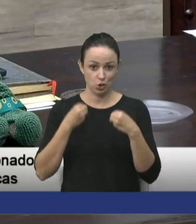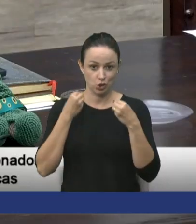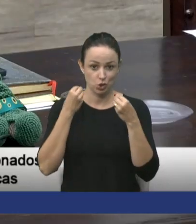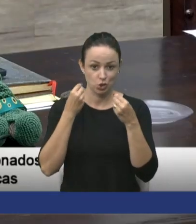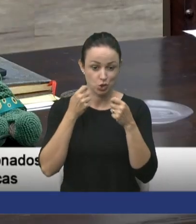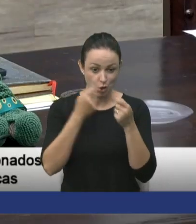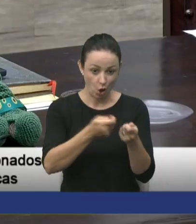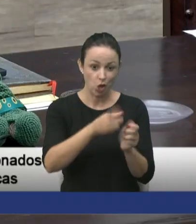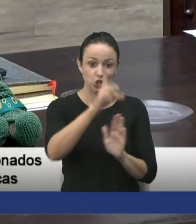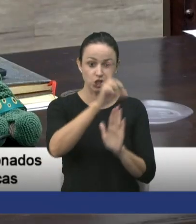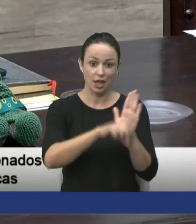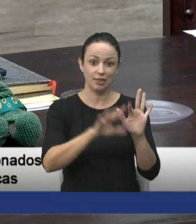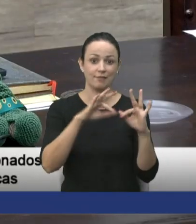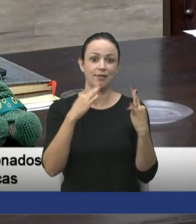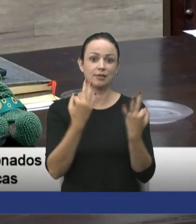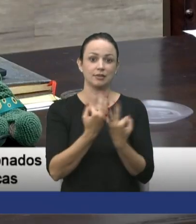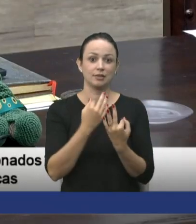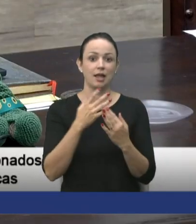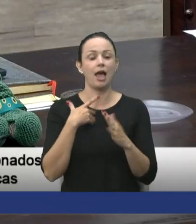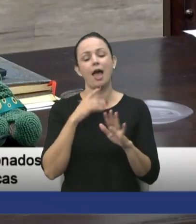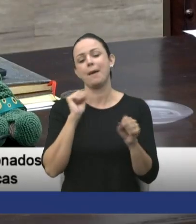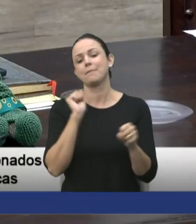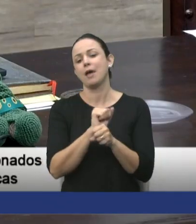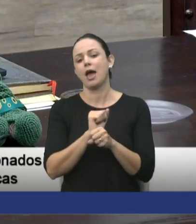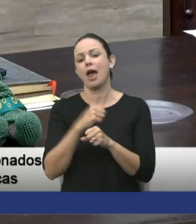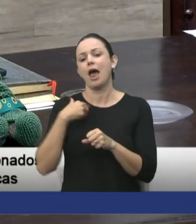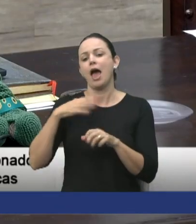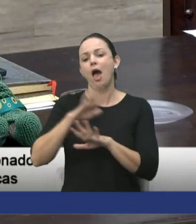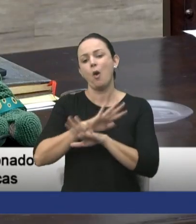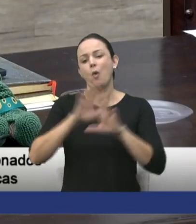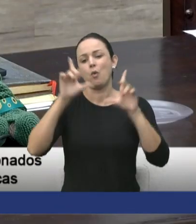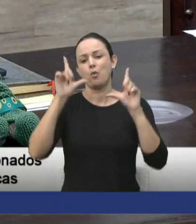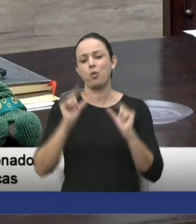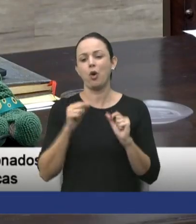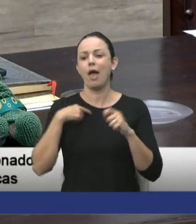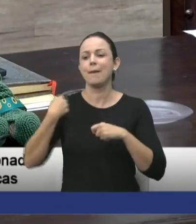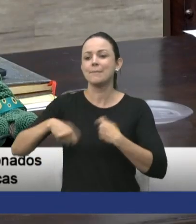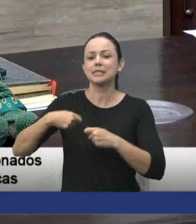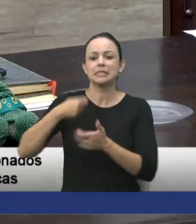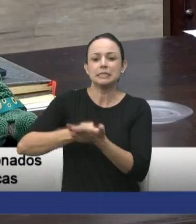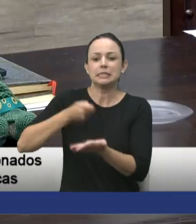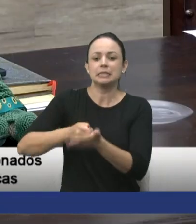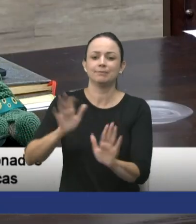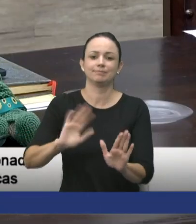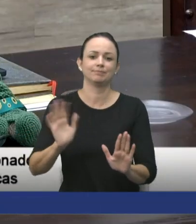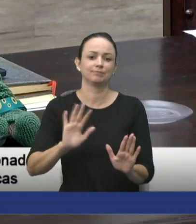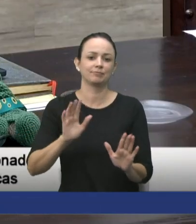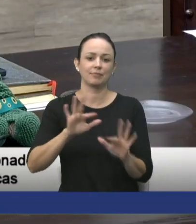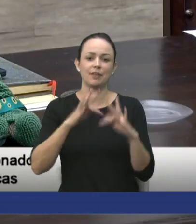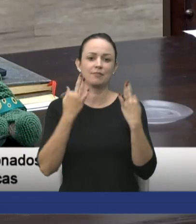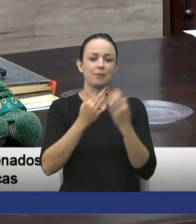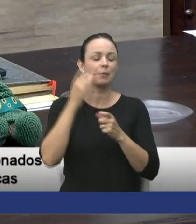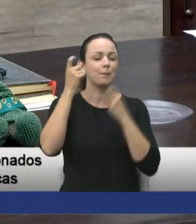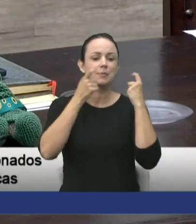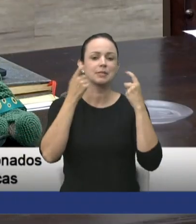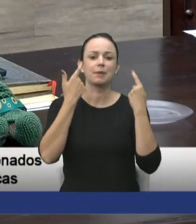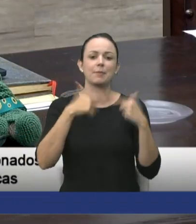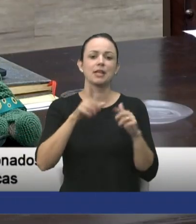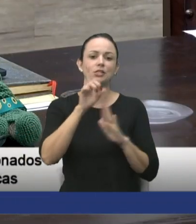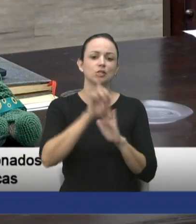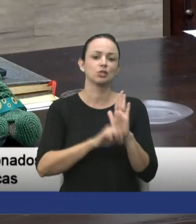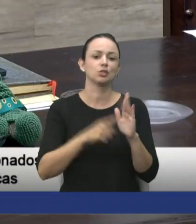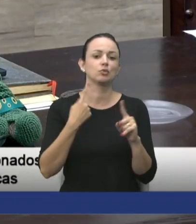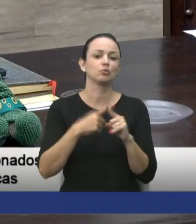aquela família e eu não preciso mais correr atrás. A família não precisa mais se preocupar com aquele direito, porque ele